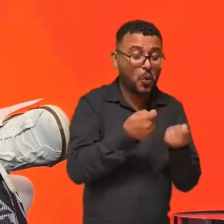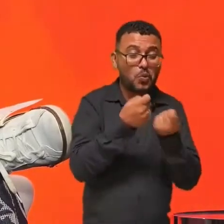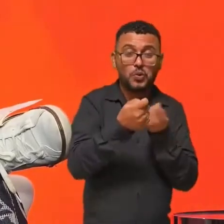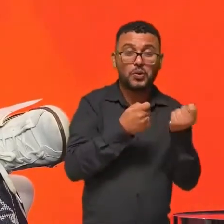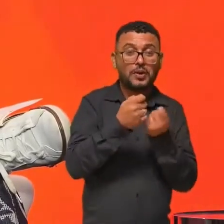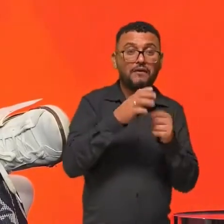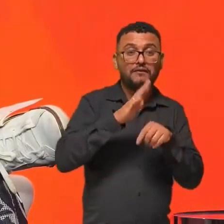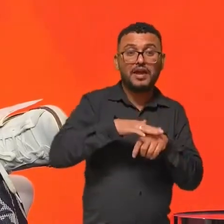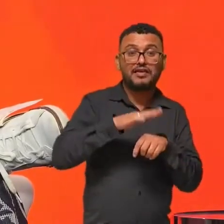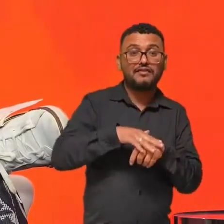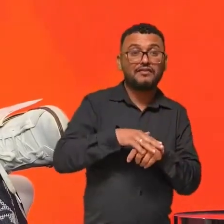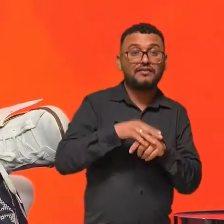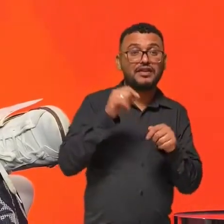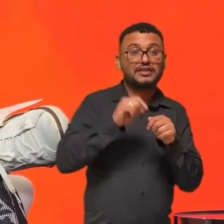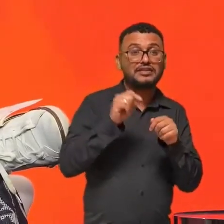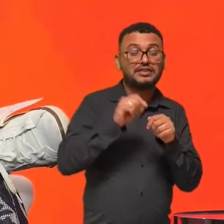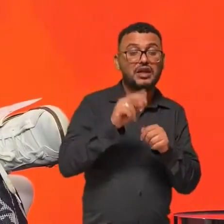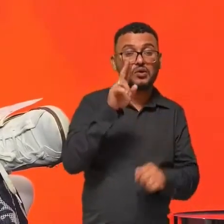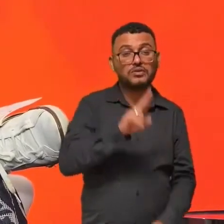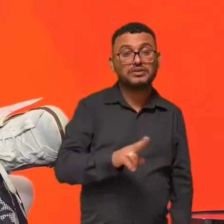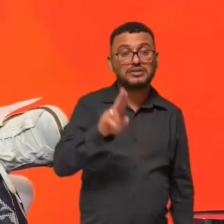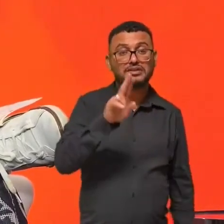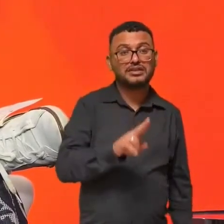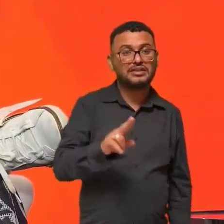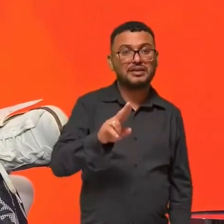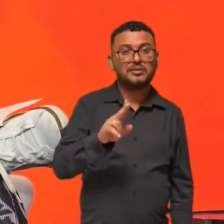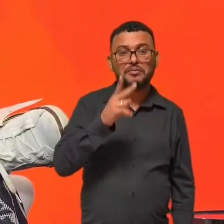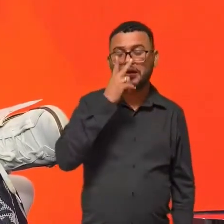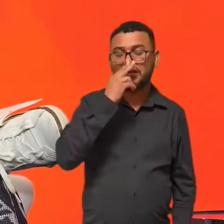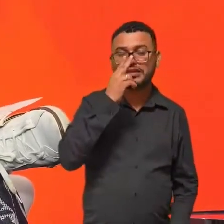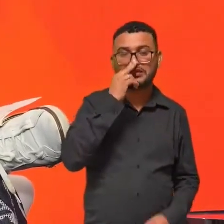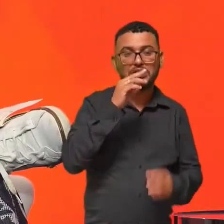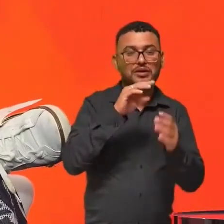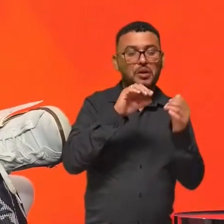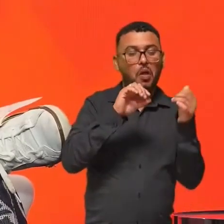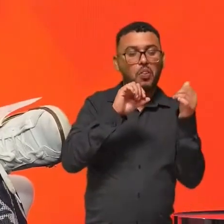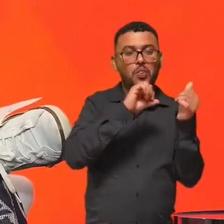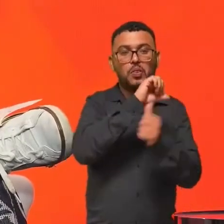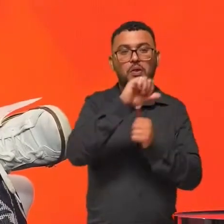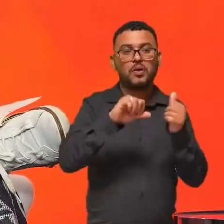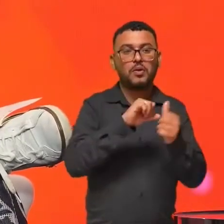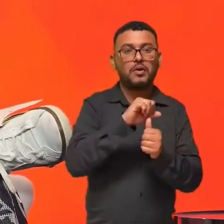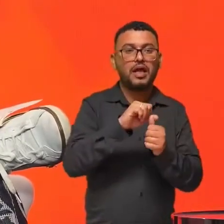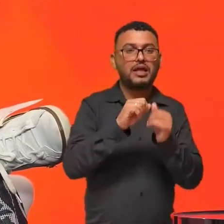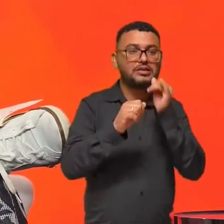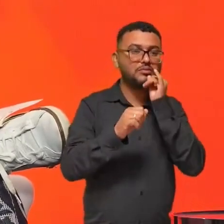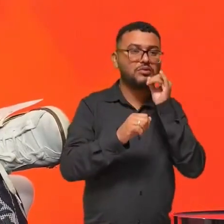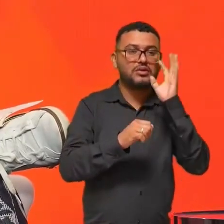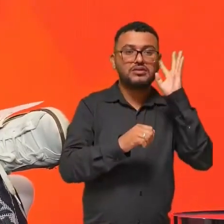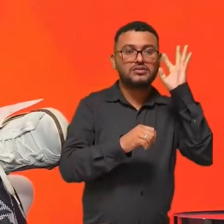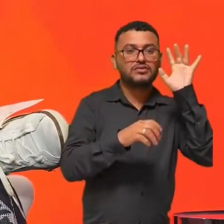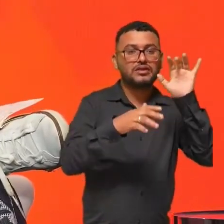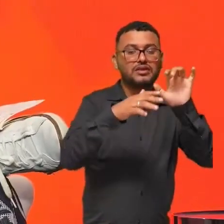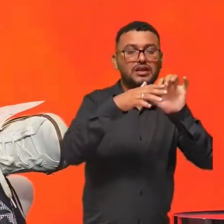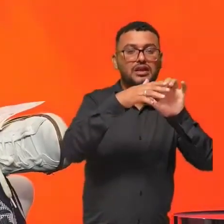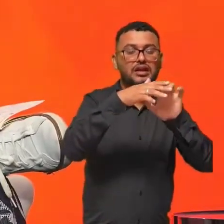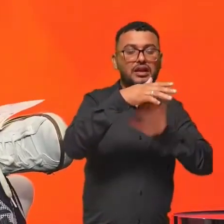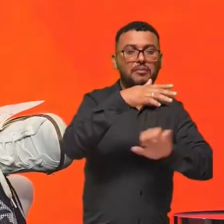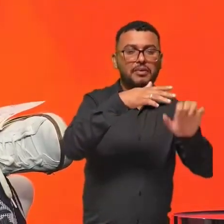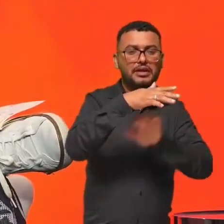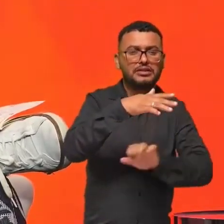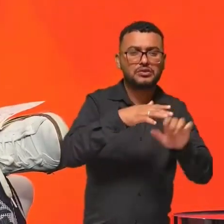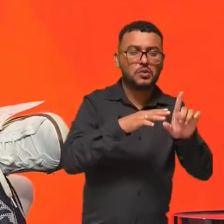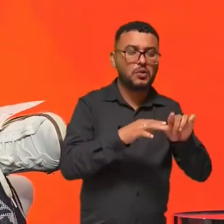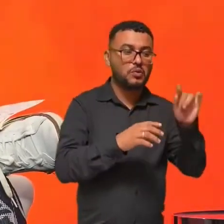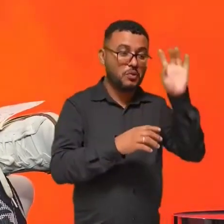úteis para a gente, basta uma mudança, uma decisão de uma empresa, de uma mega empresa. E é por isso que eu queria terminar